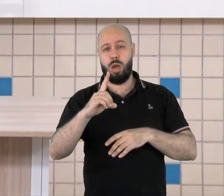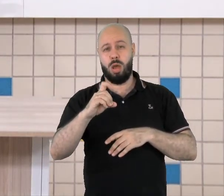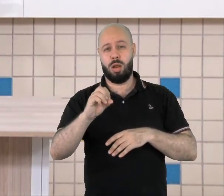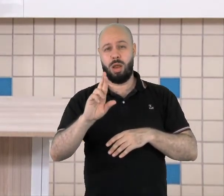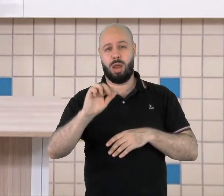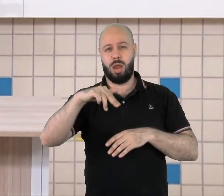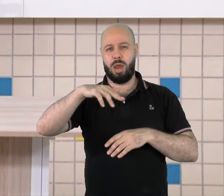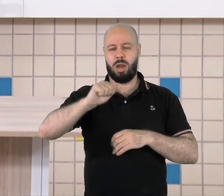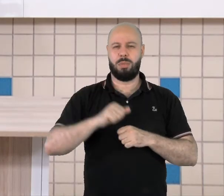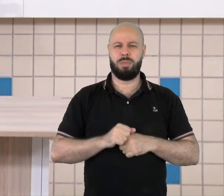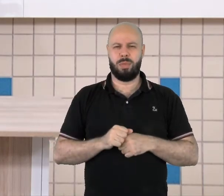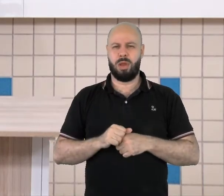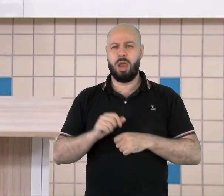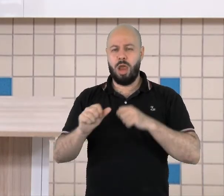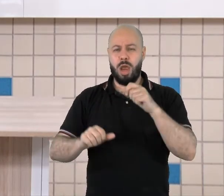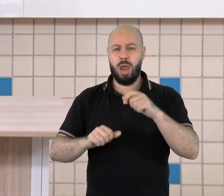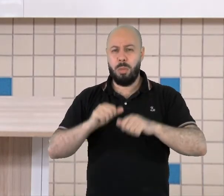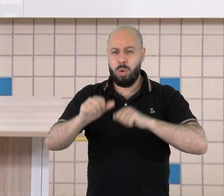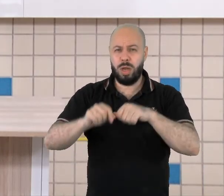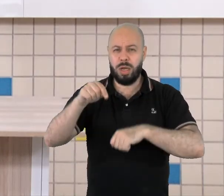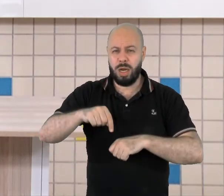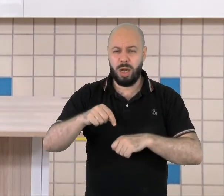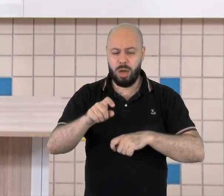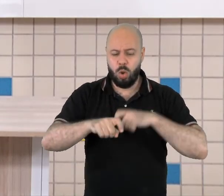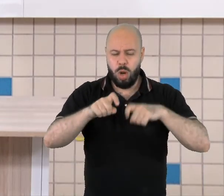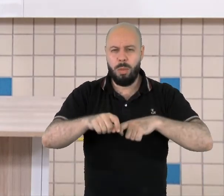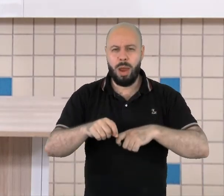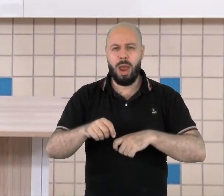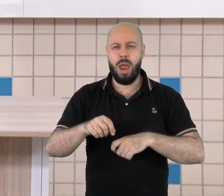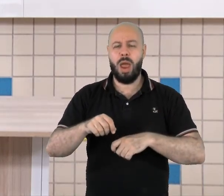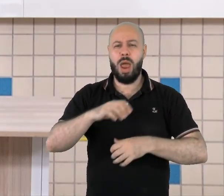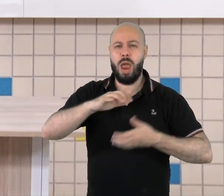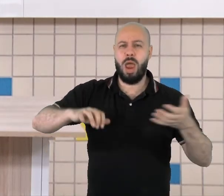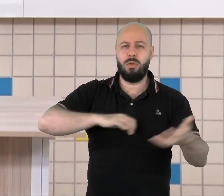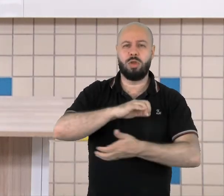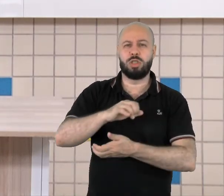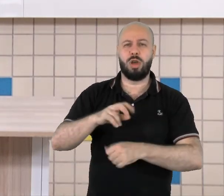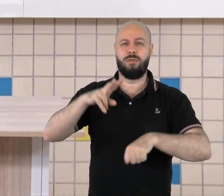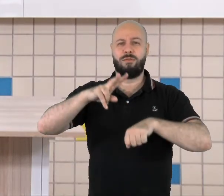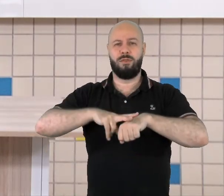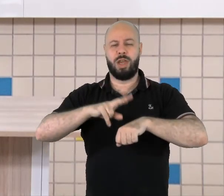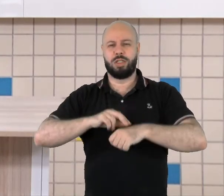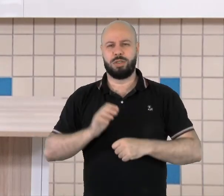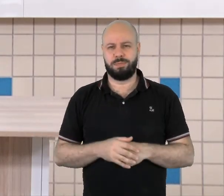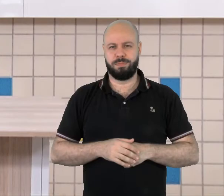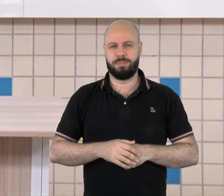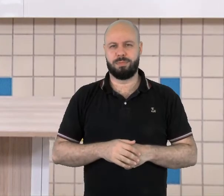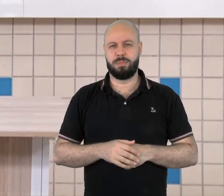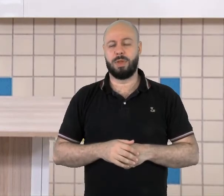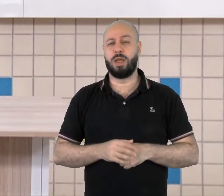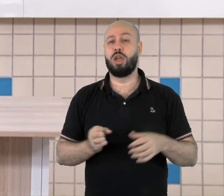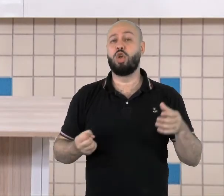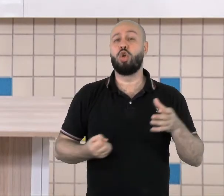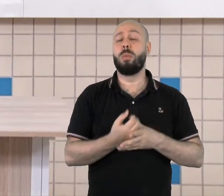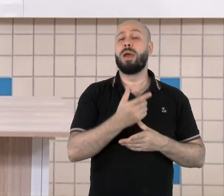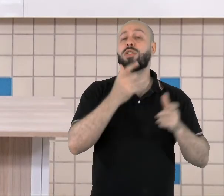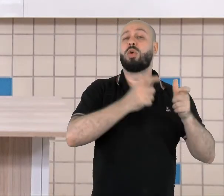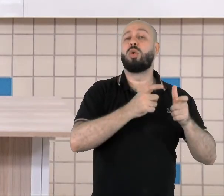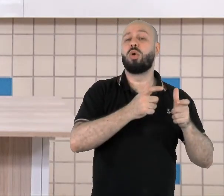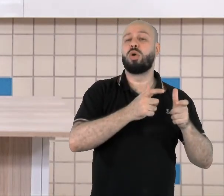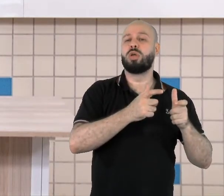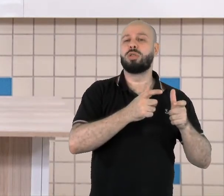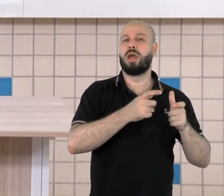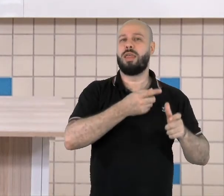no campo também é chamada de Revolução Verde. E ela é oriunda da onde? Da evolução